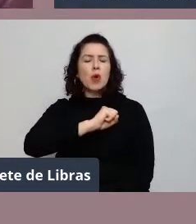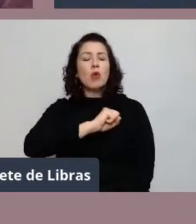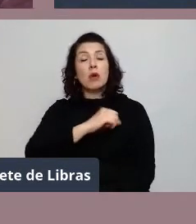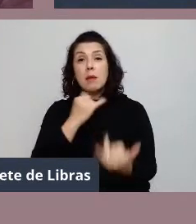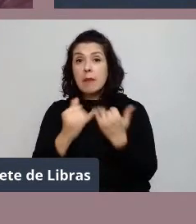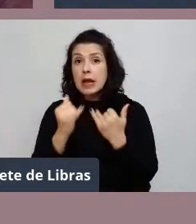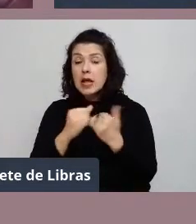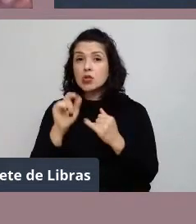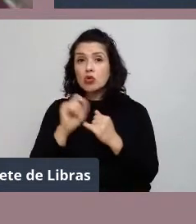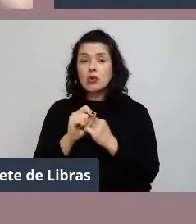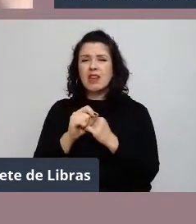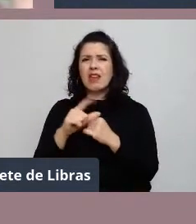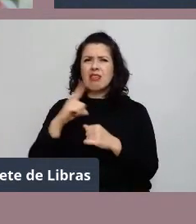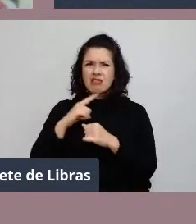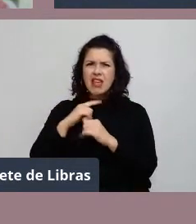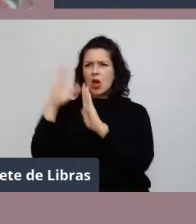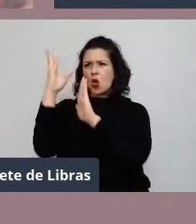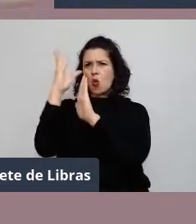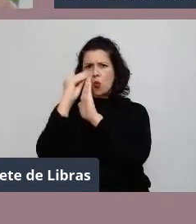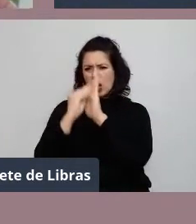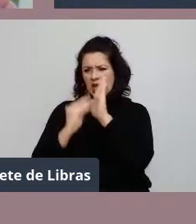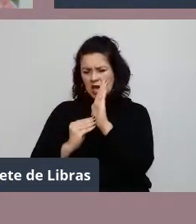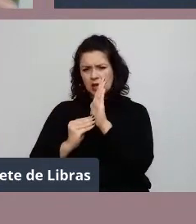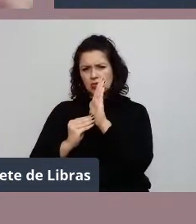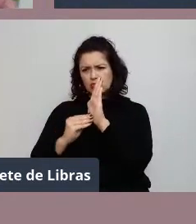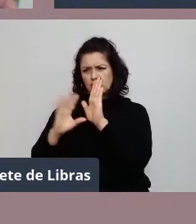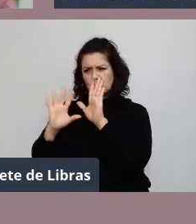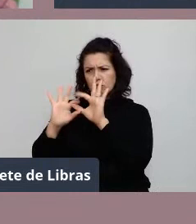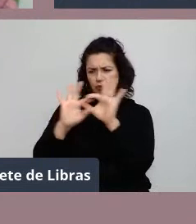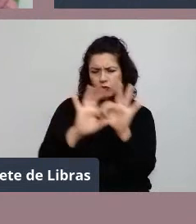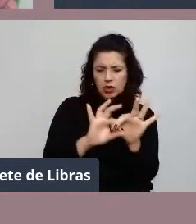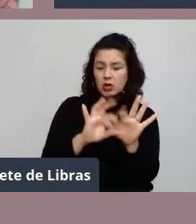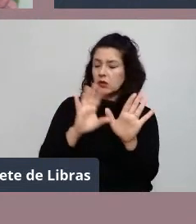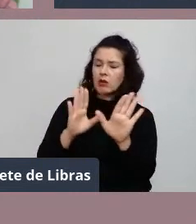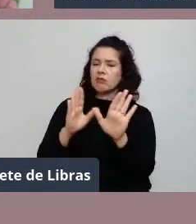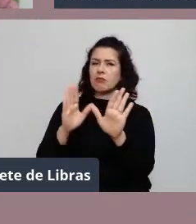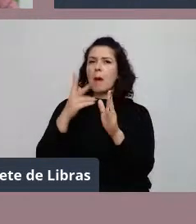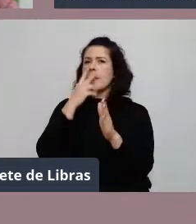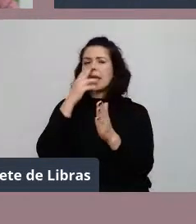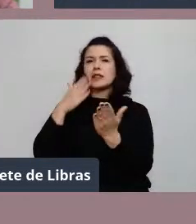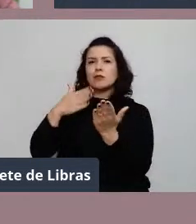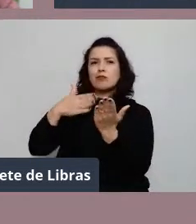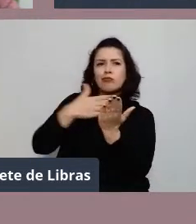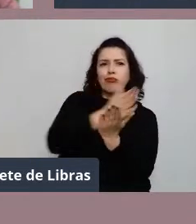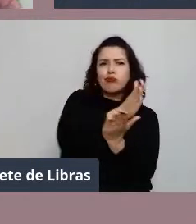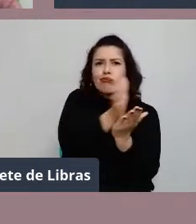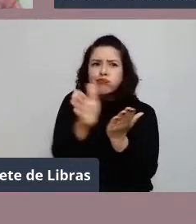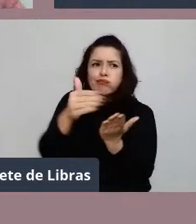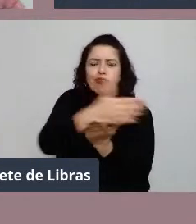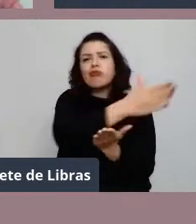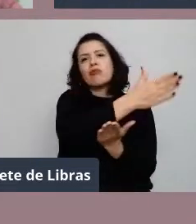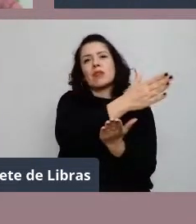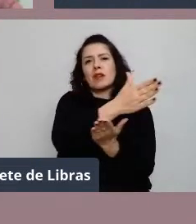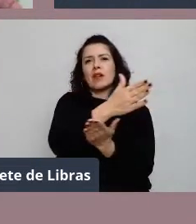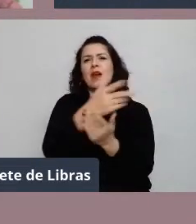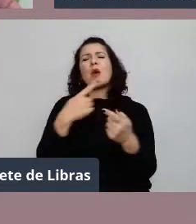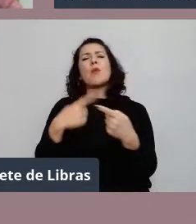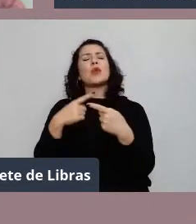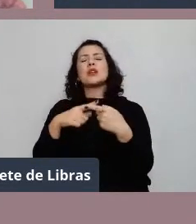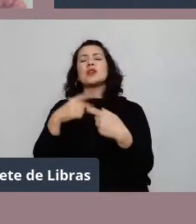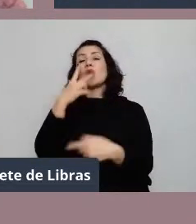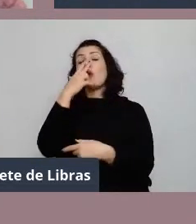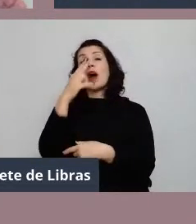à toa, às vezes, né? Ou fazem com que esse enredo da Clarice seja tão, tão idiossincrático, né, essa